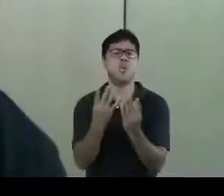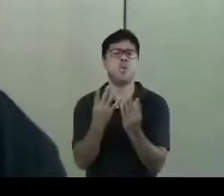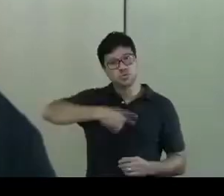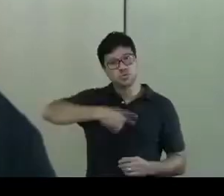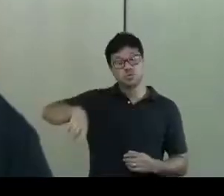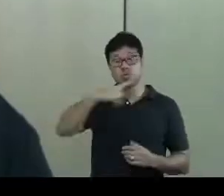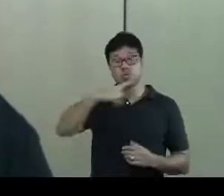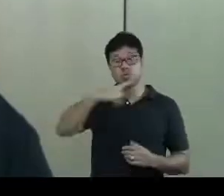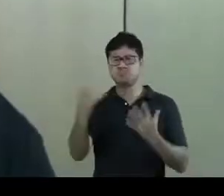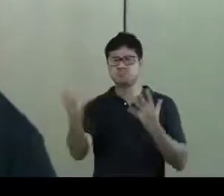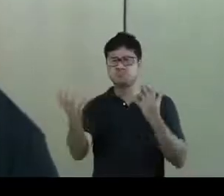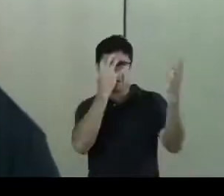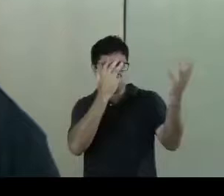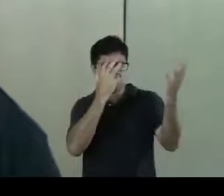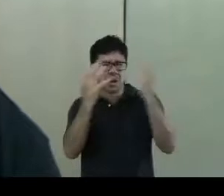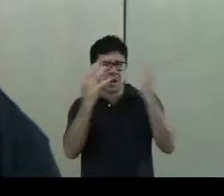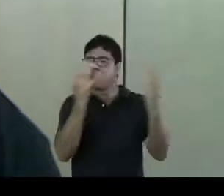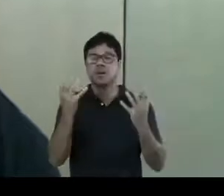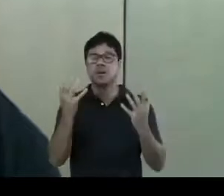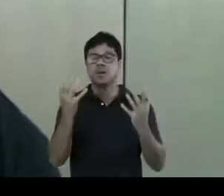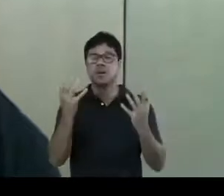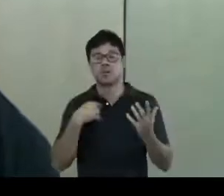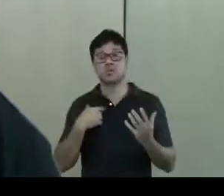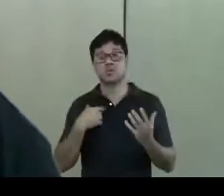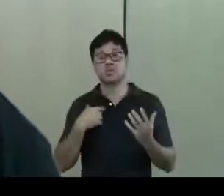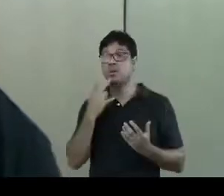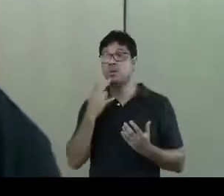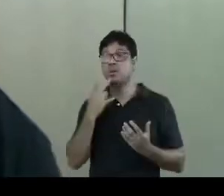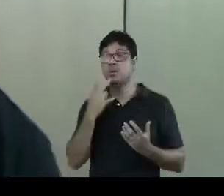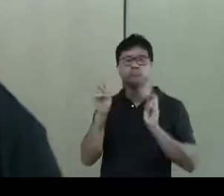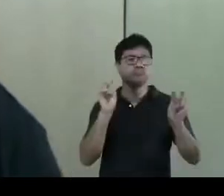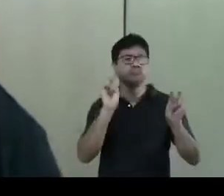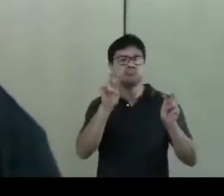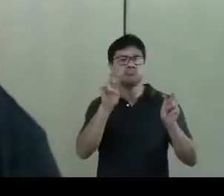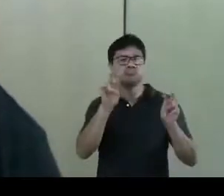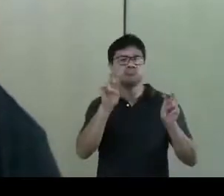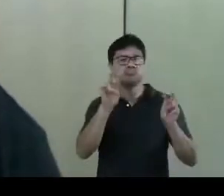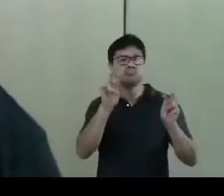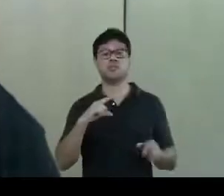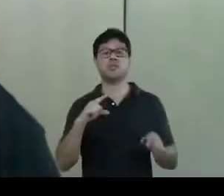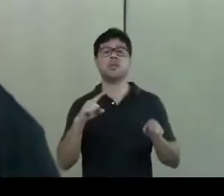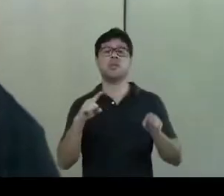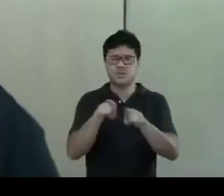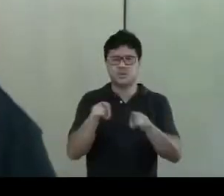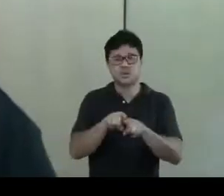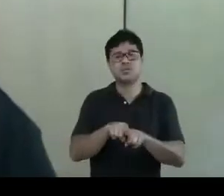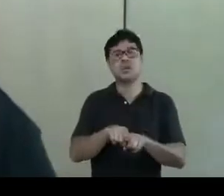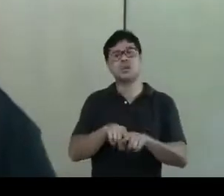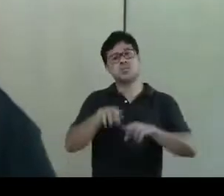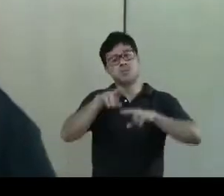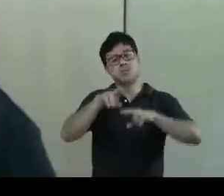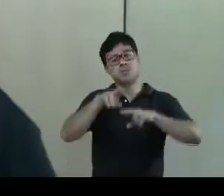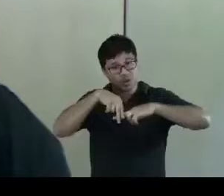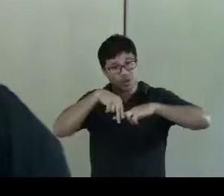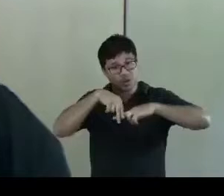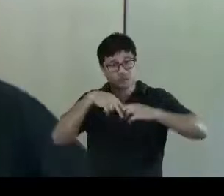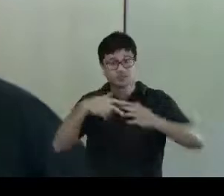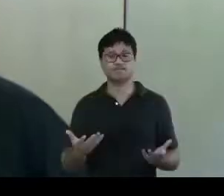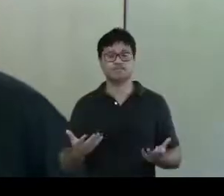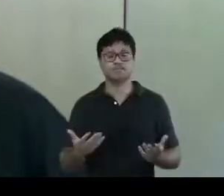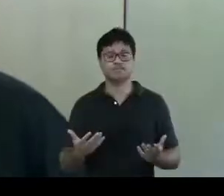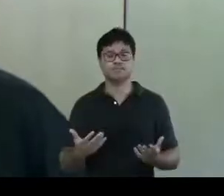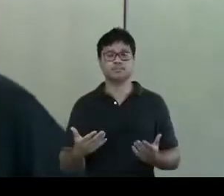nós estamos, de alguma maneira, submetidos, né, e é a partir daí